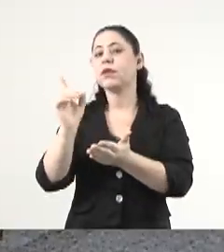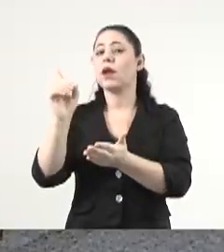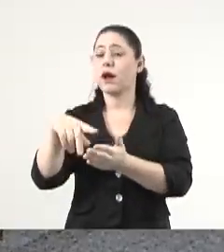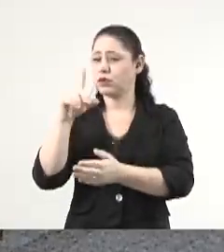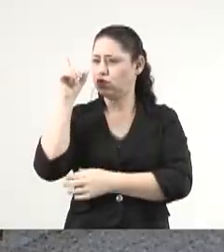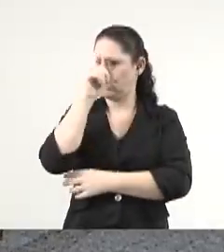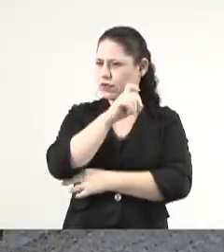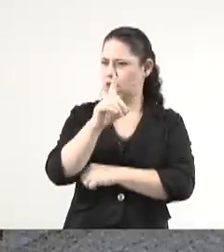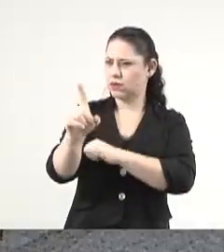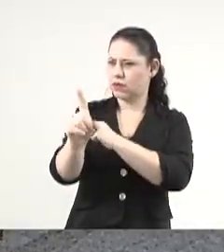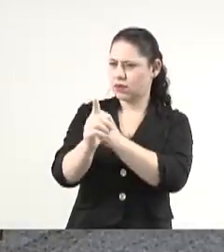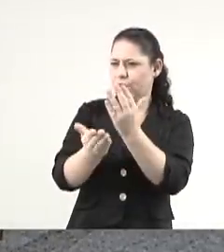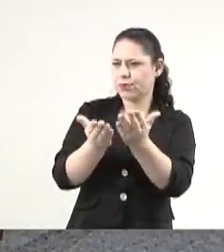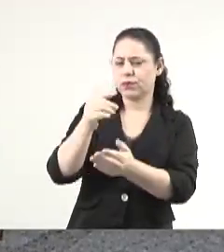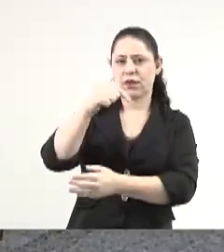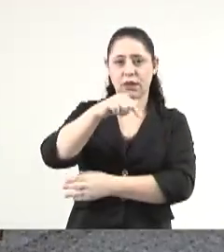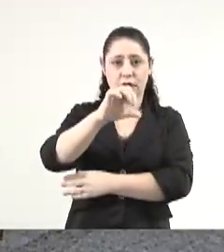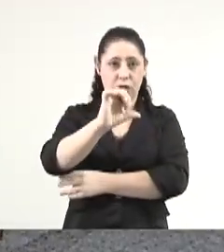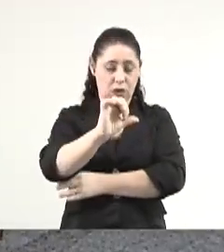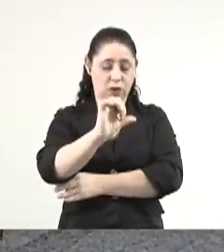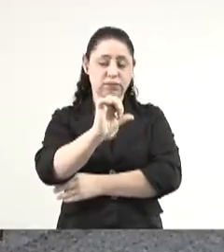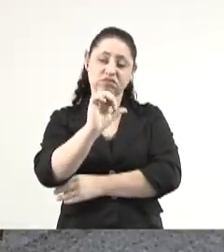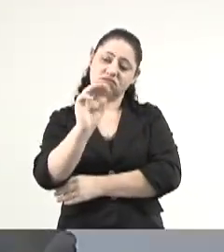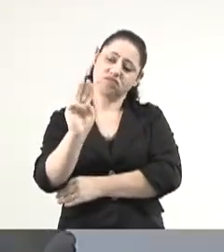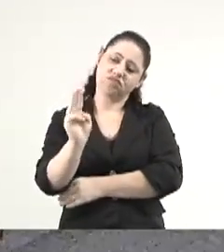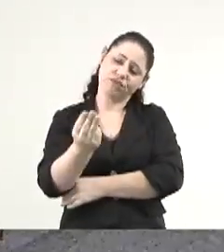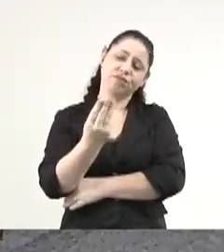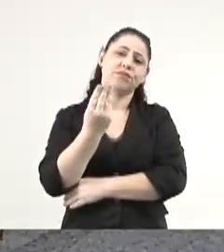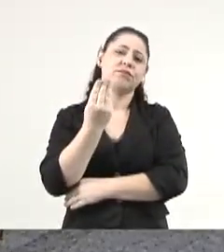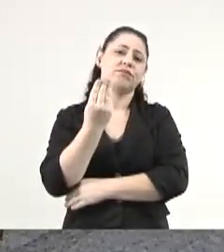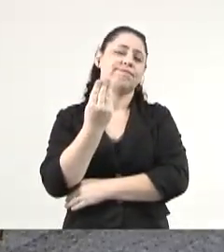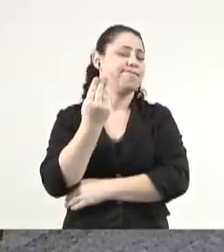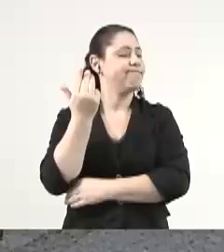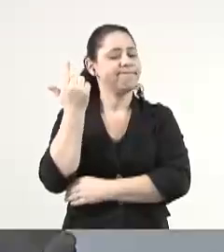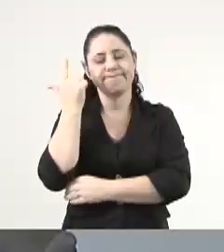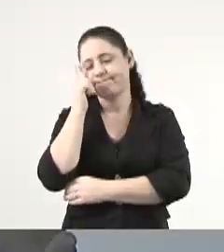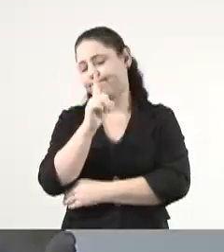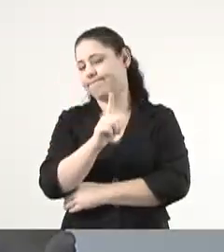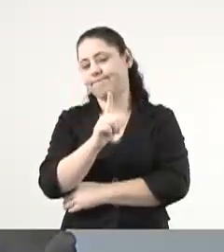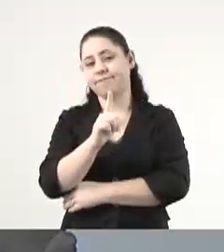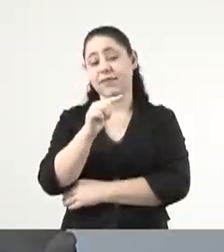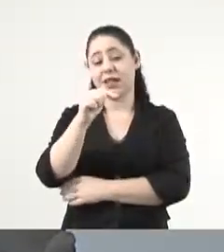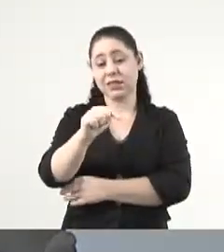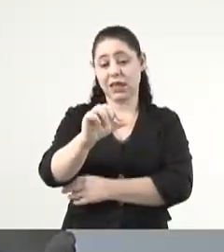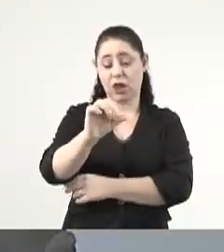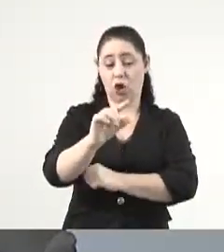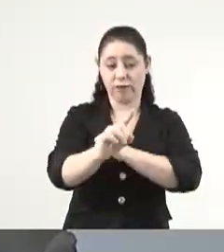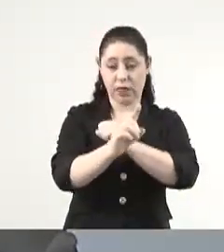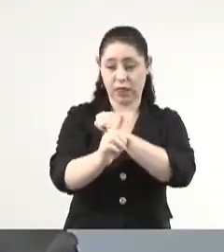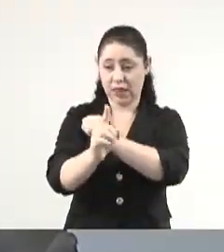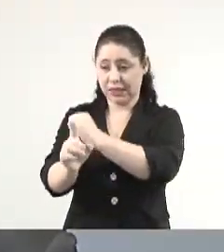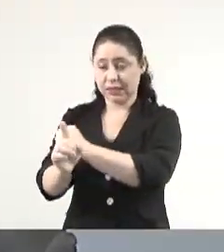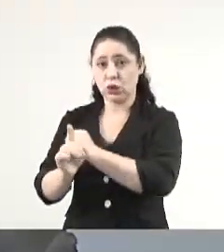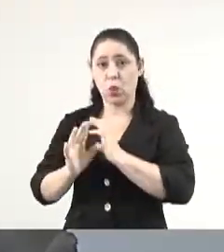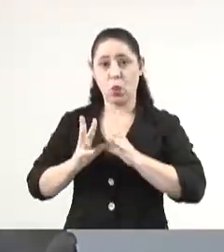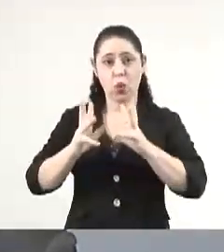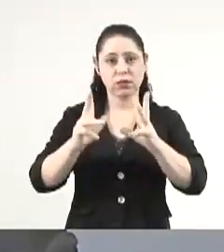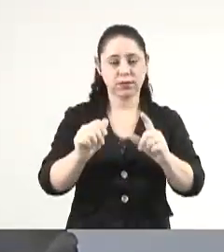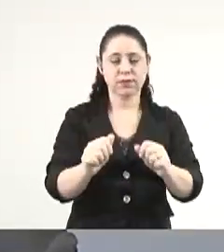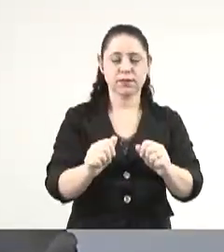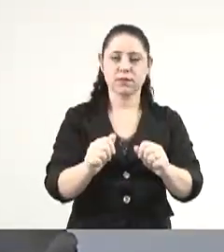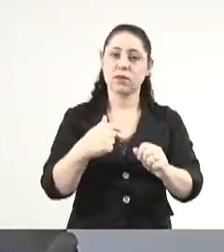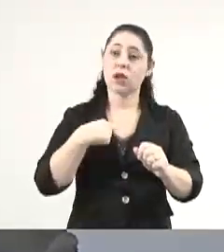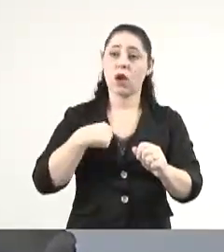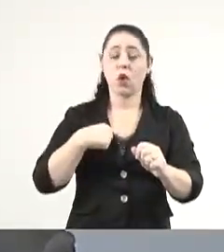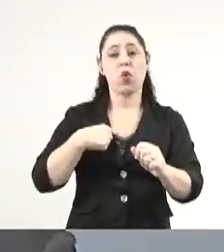é difícil atender os 79 municípios com 3 milhões. Você não dá conta de atender os 79 municípios. Eu